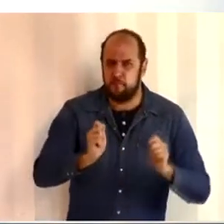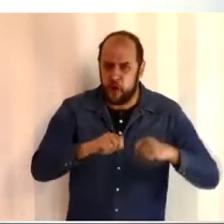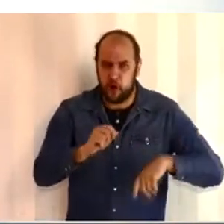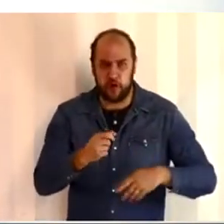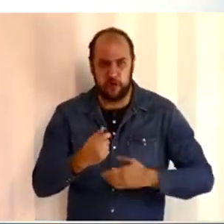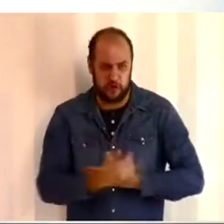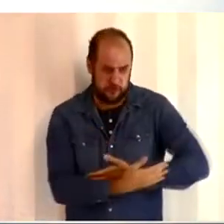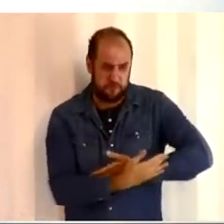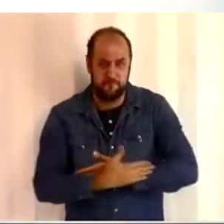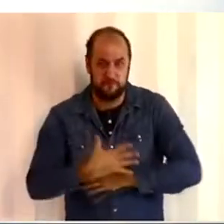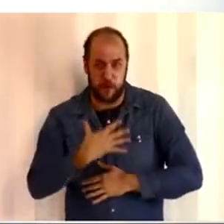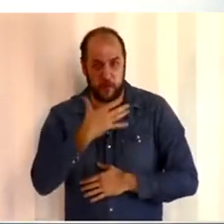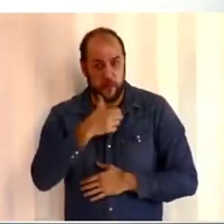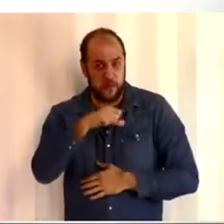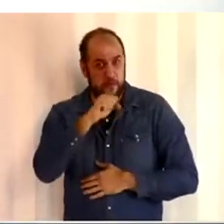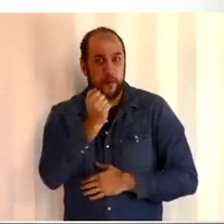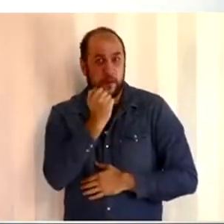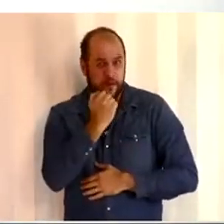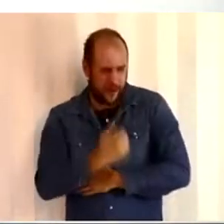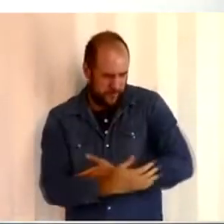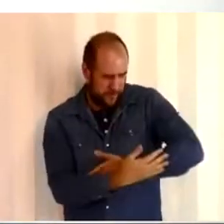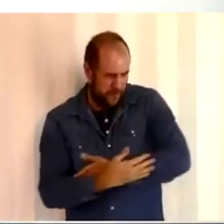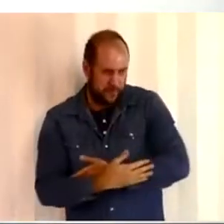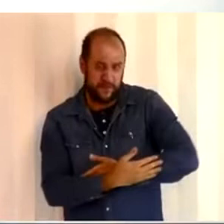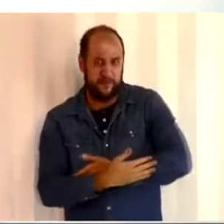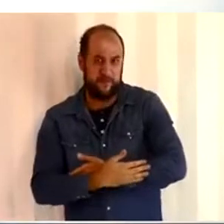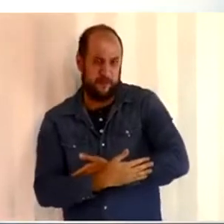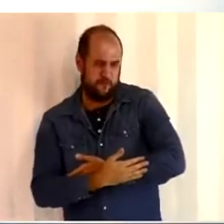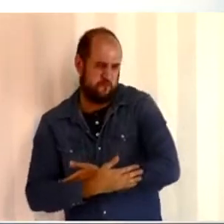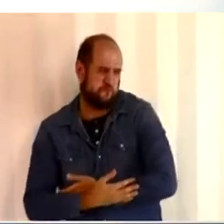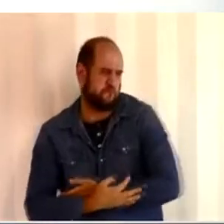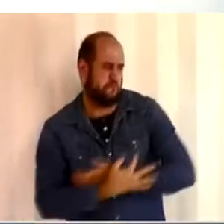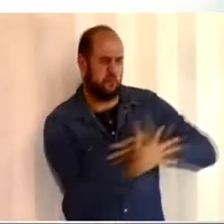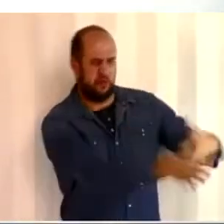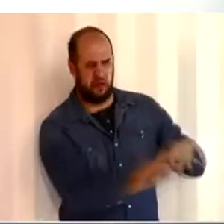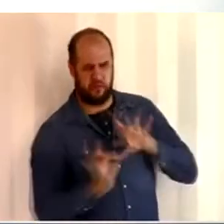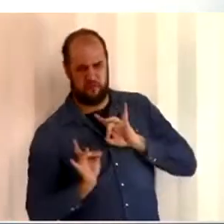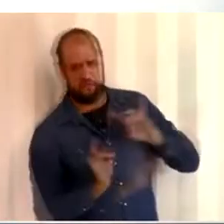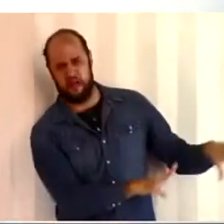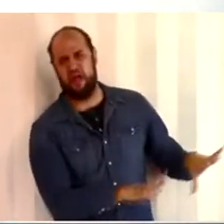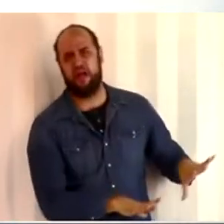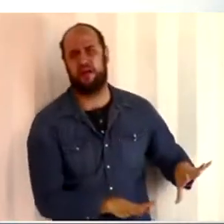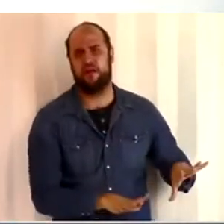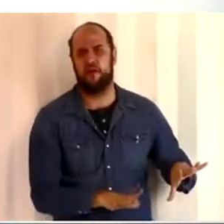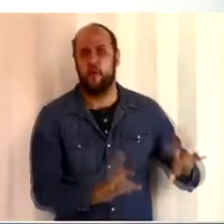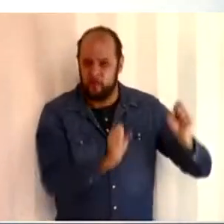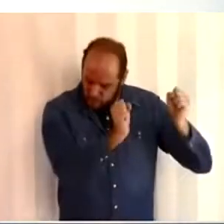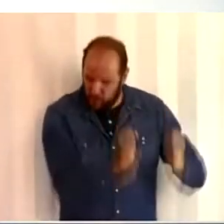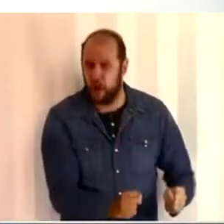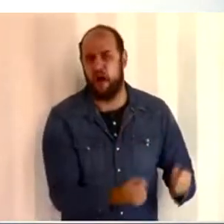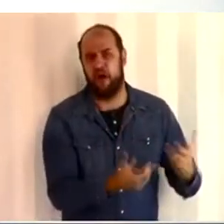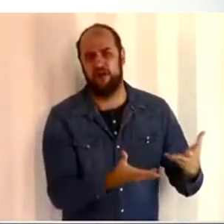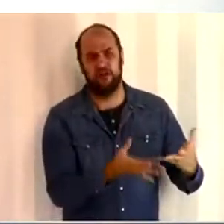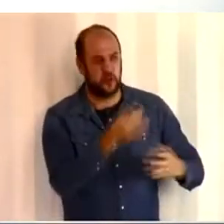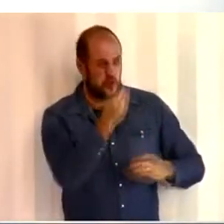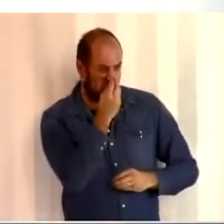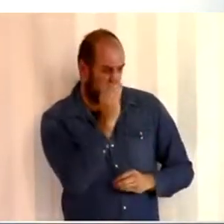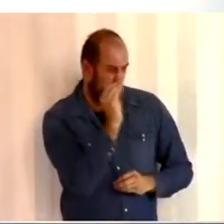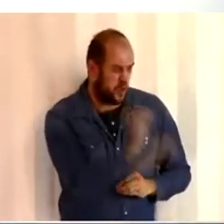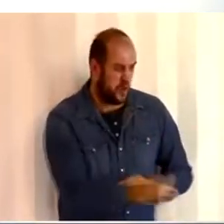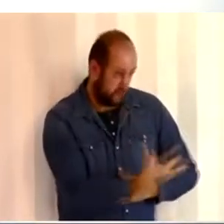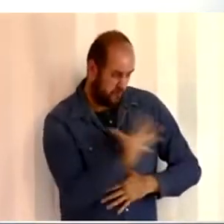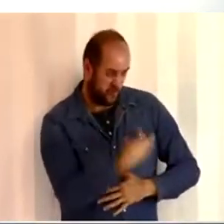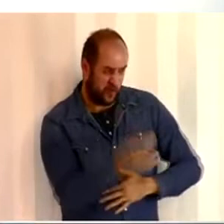traz no seu peito ali a criança, pode ela negar o peito, pode ela deixar de amamentar o seu filho, pode ela desprezar o seu